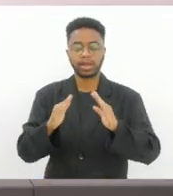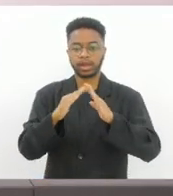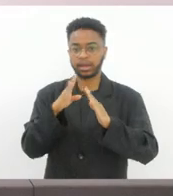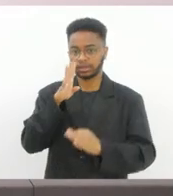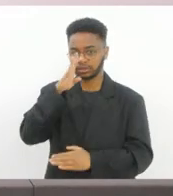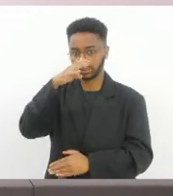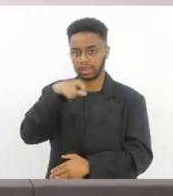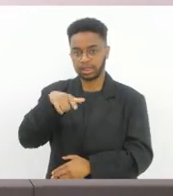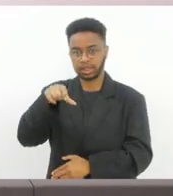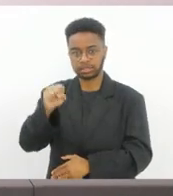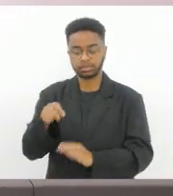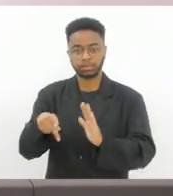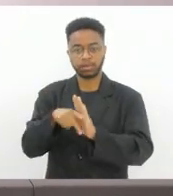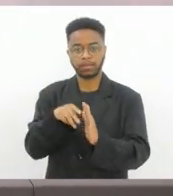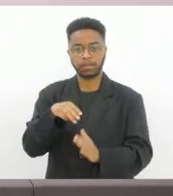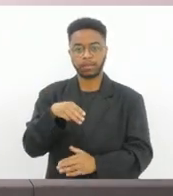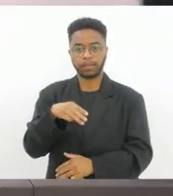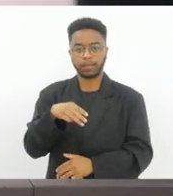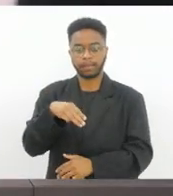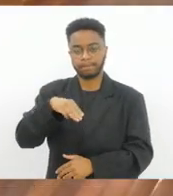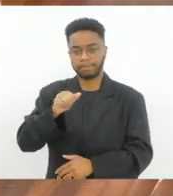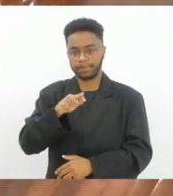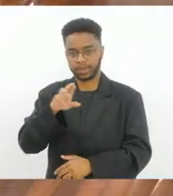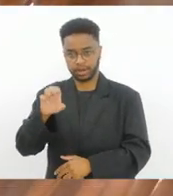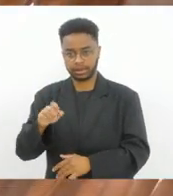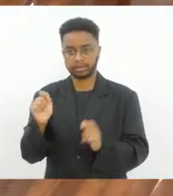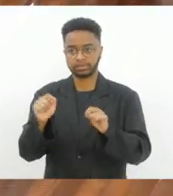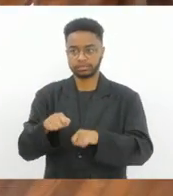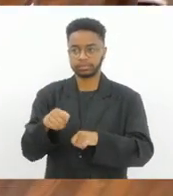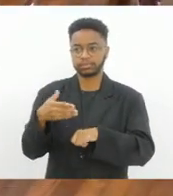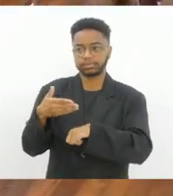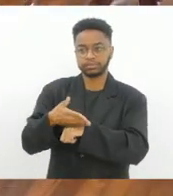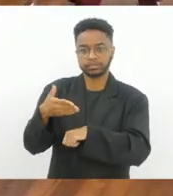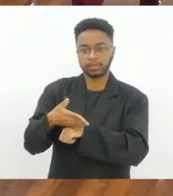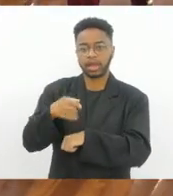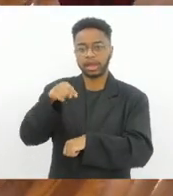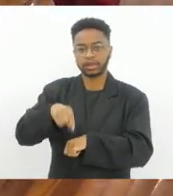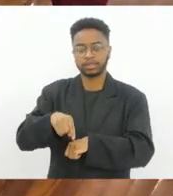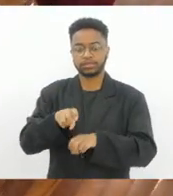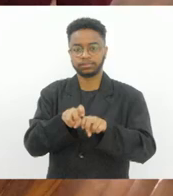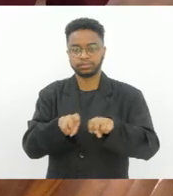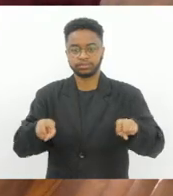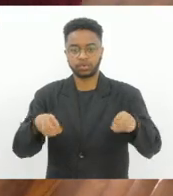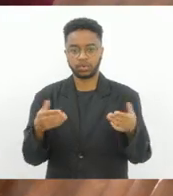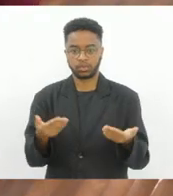Resistências Lésbicas da Maré, para que possa fazer parte desta mesa.